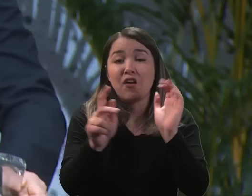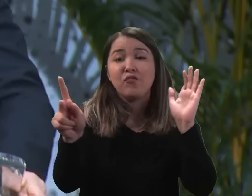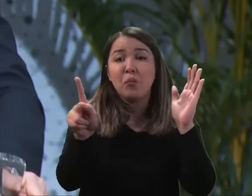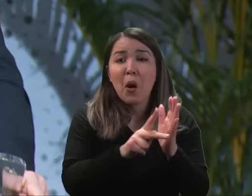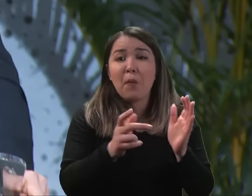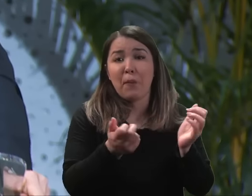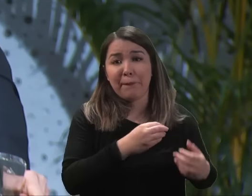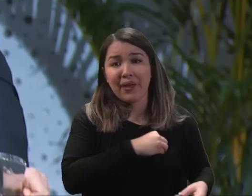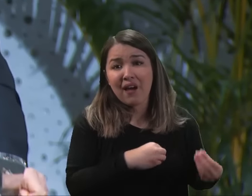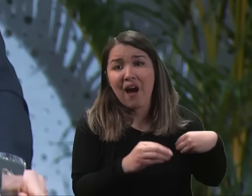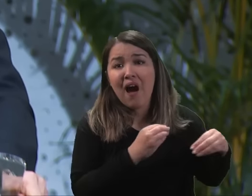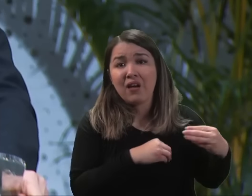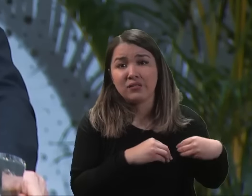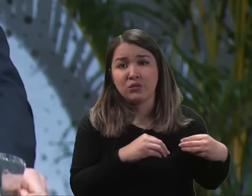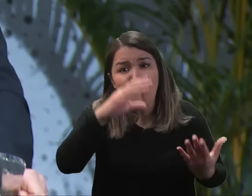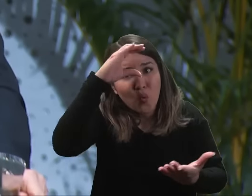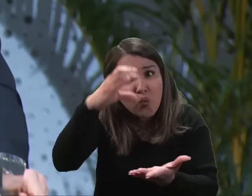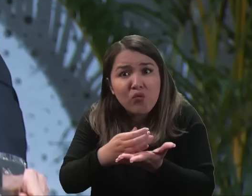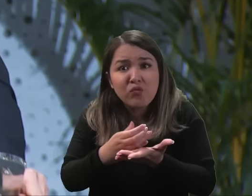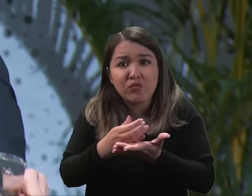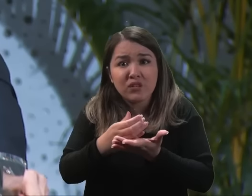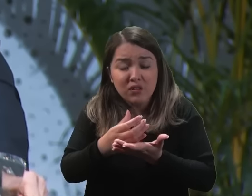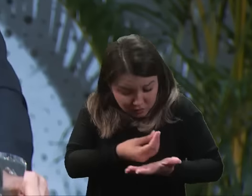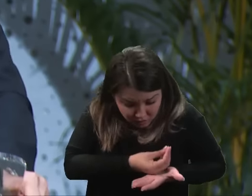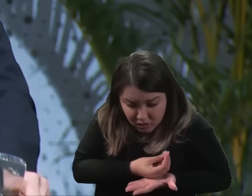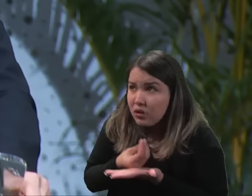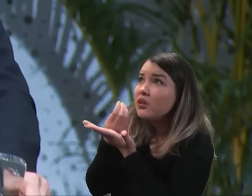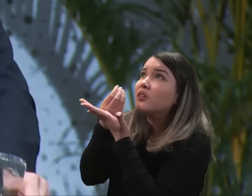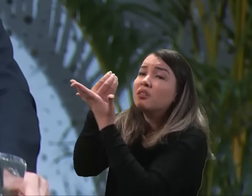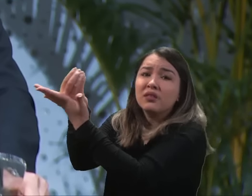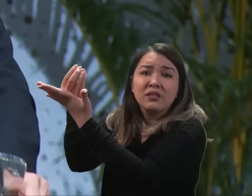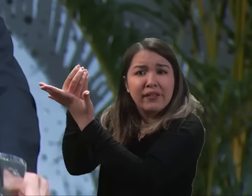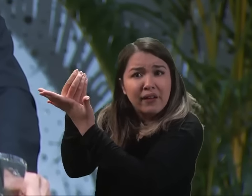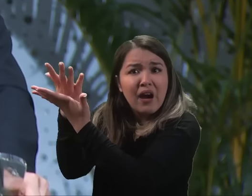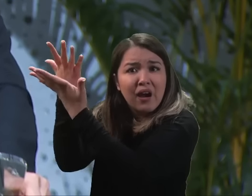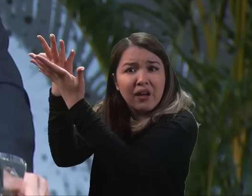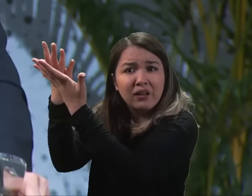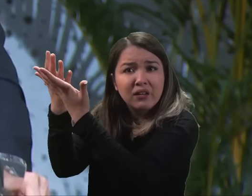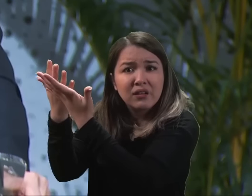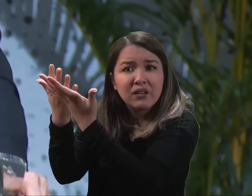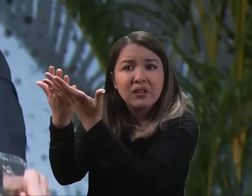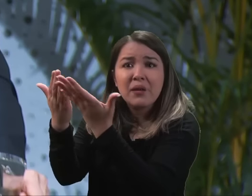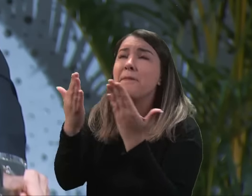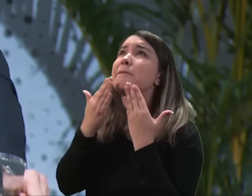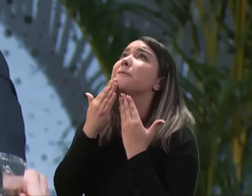entregue clame pelo sangue de Jesus